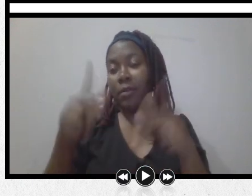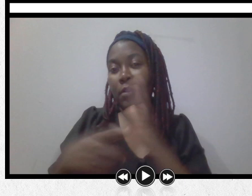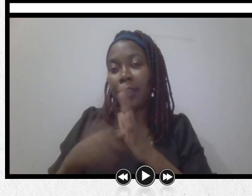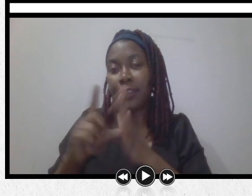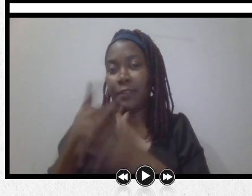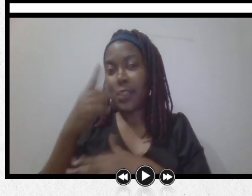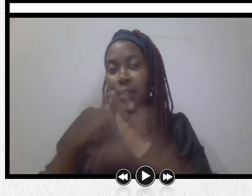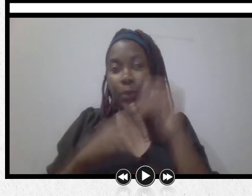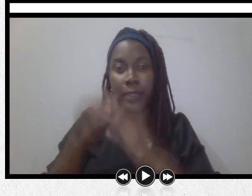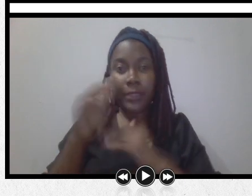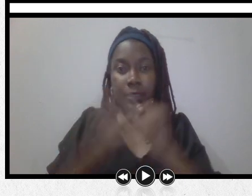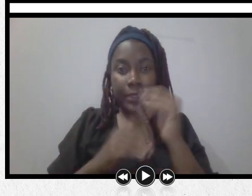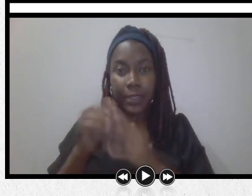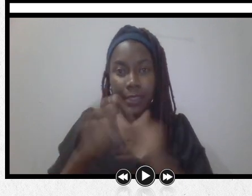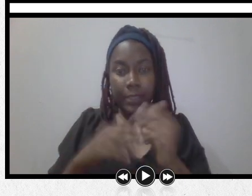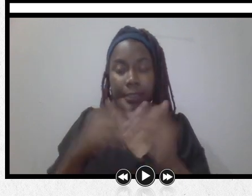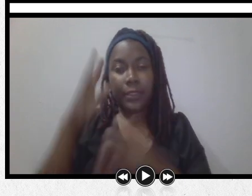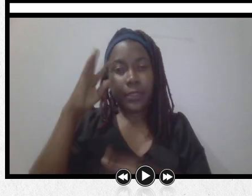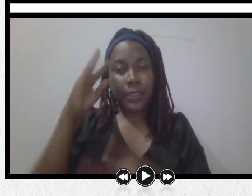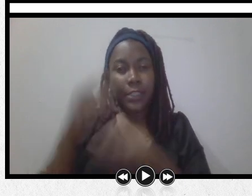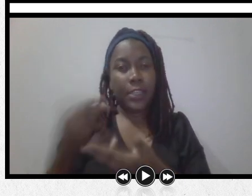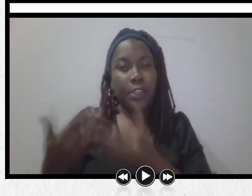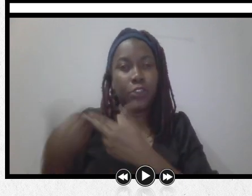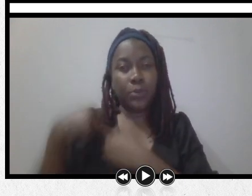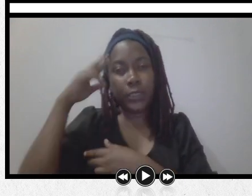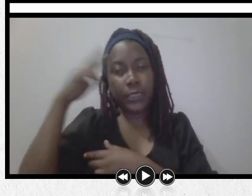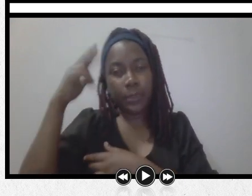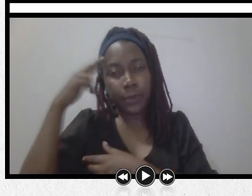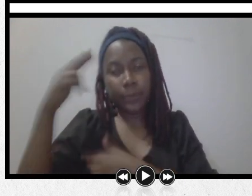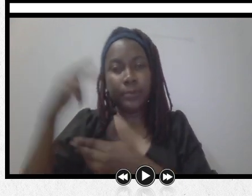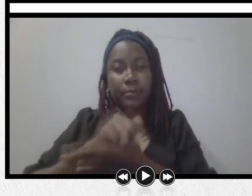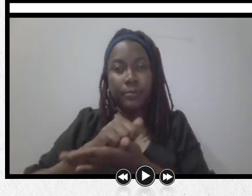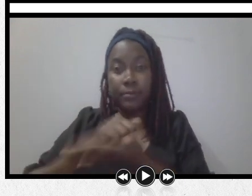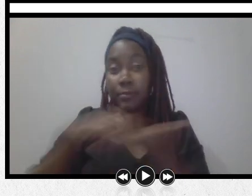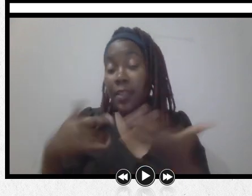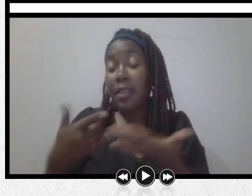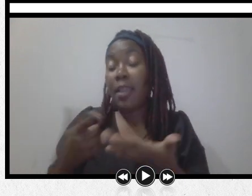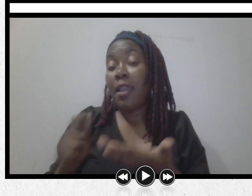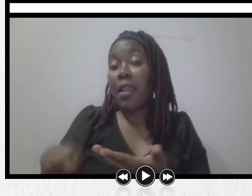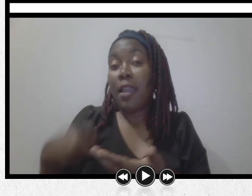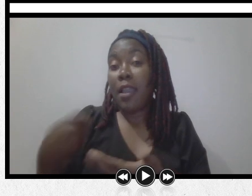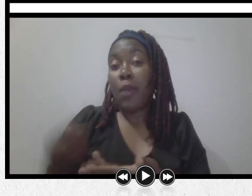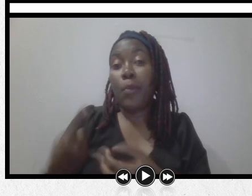uma competência entendida como uma responsabilidade, como uma tarefa, isso faz com que o